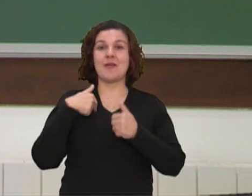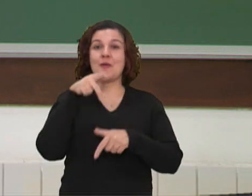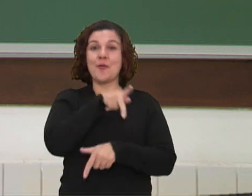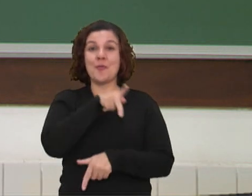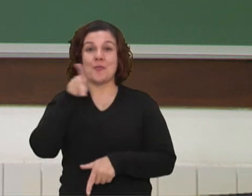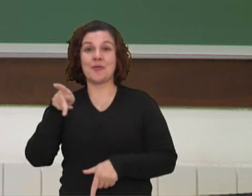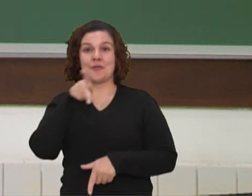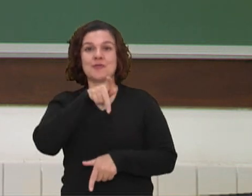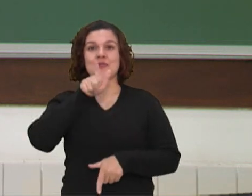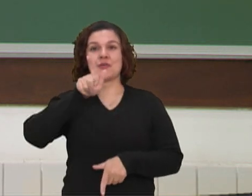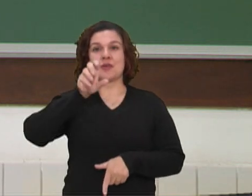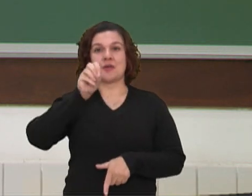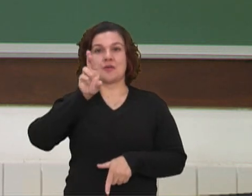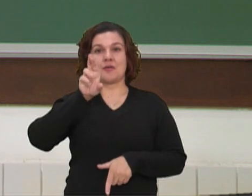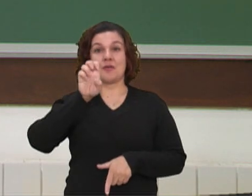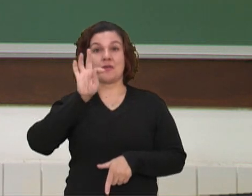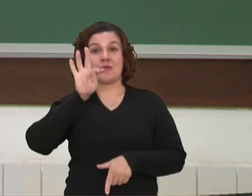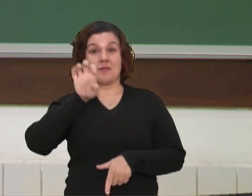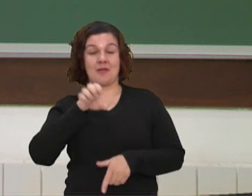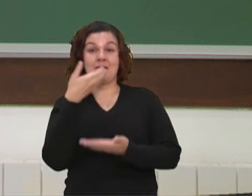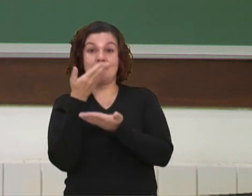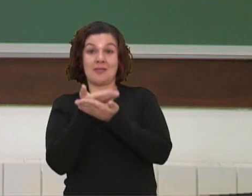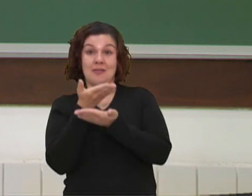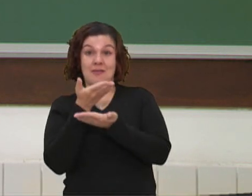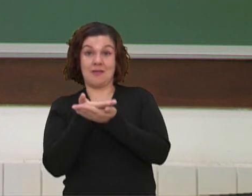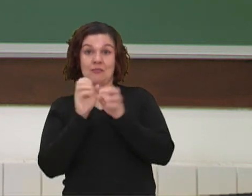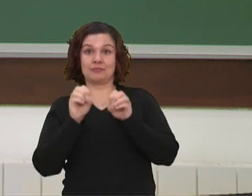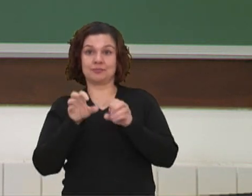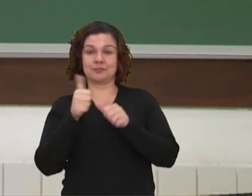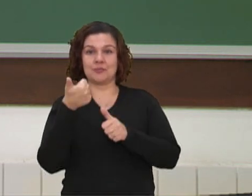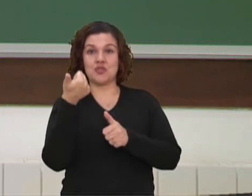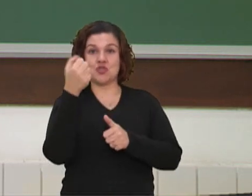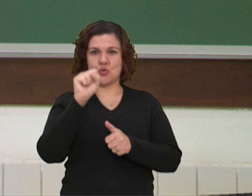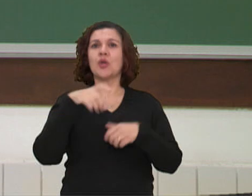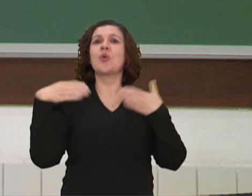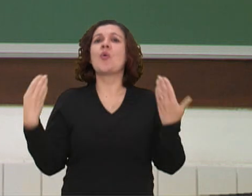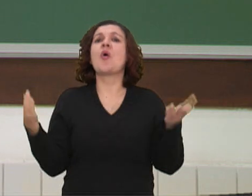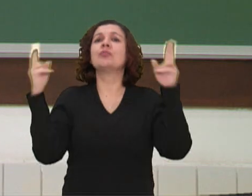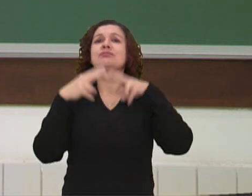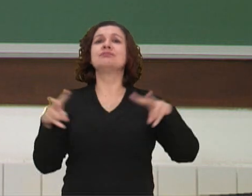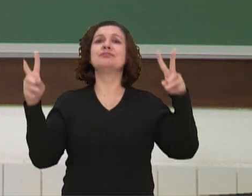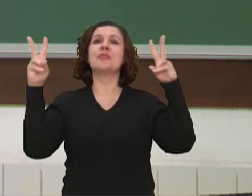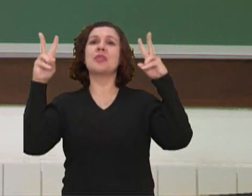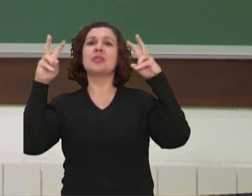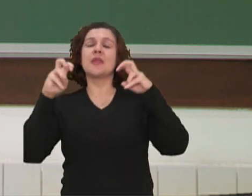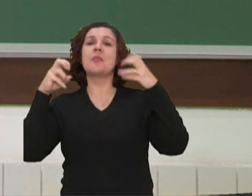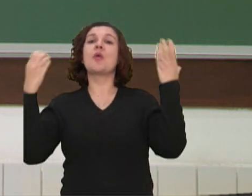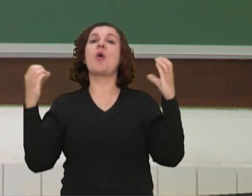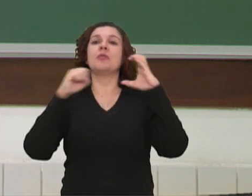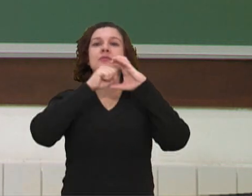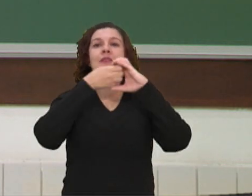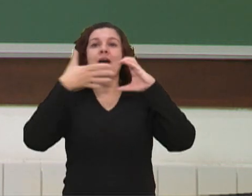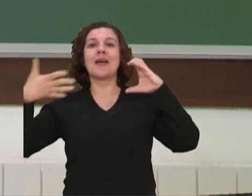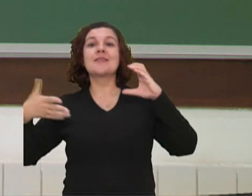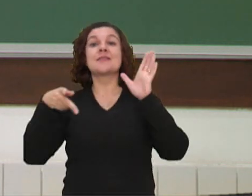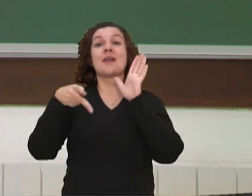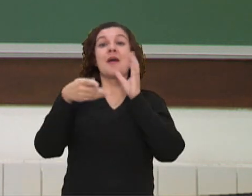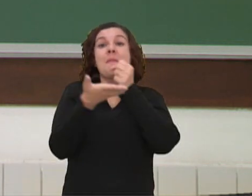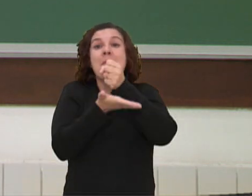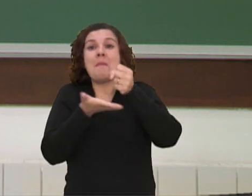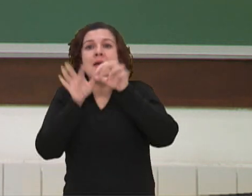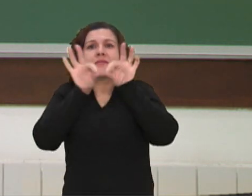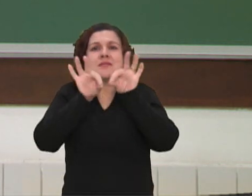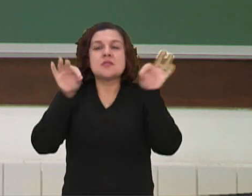aula 18, e hoje então o objetivo da nossa aula é identificar as características básicas que